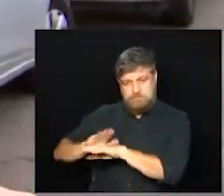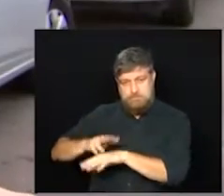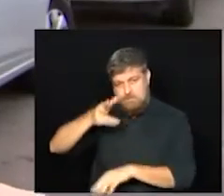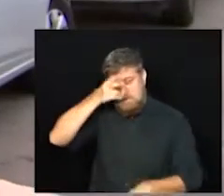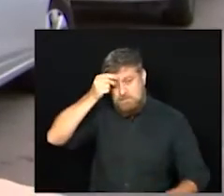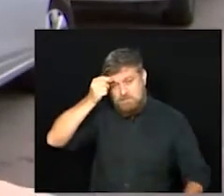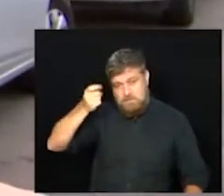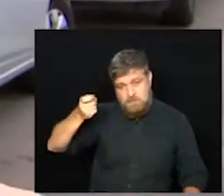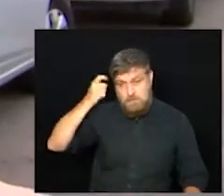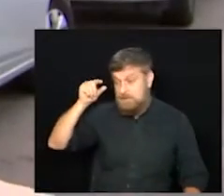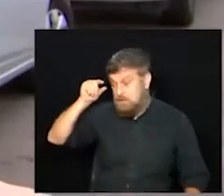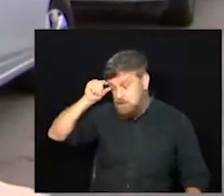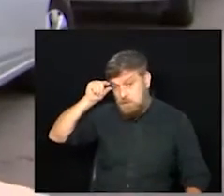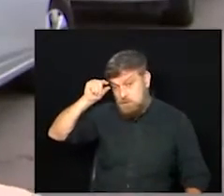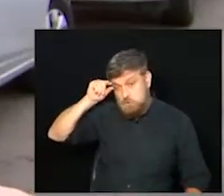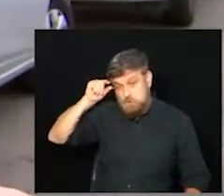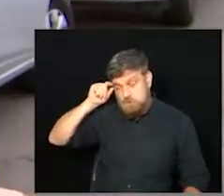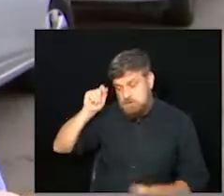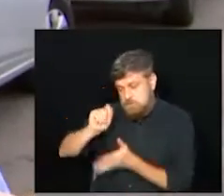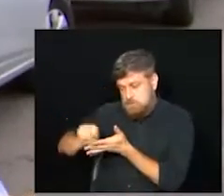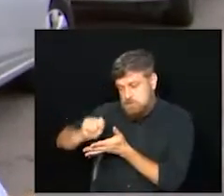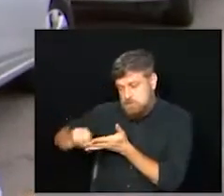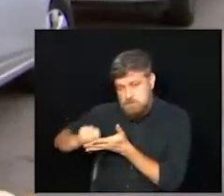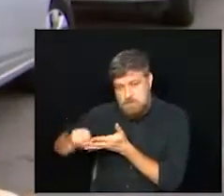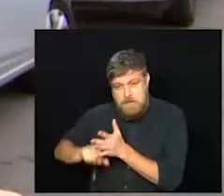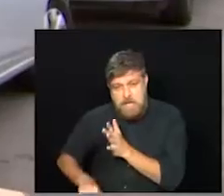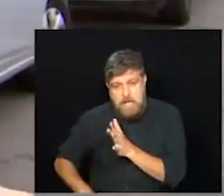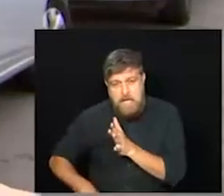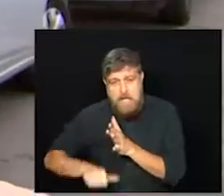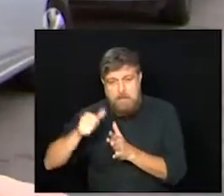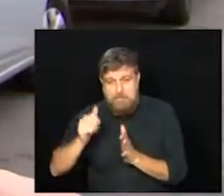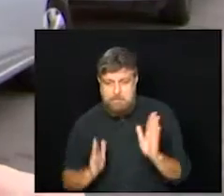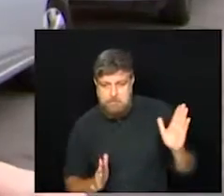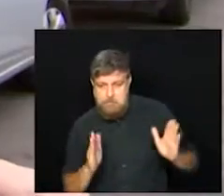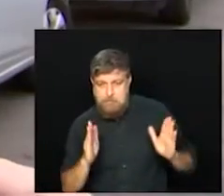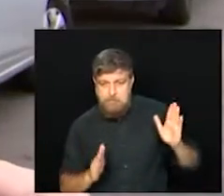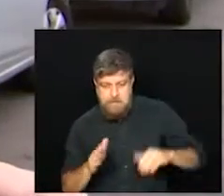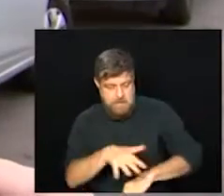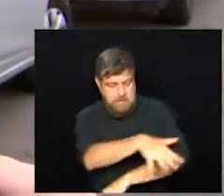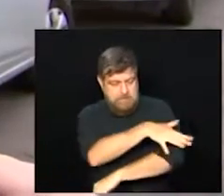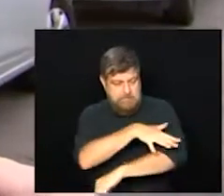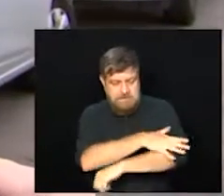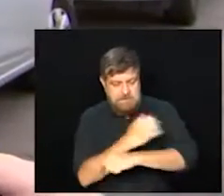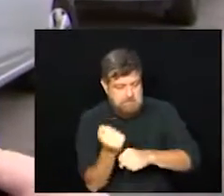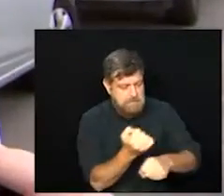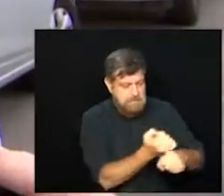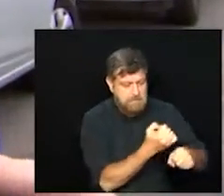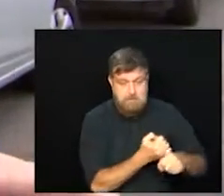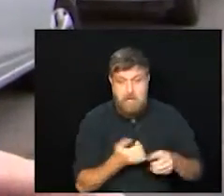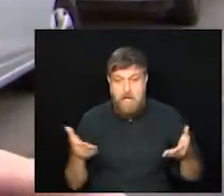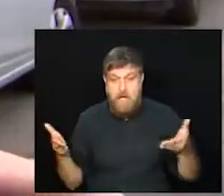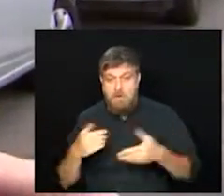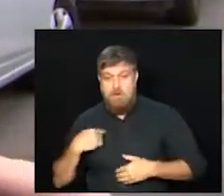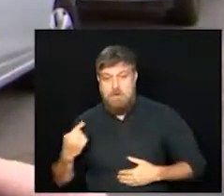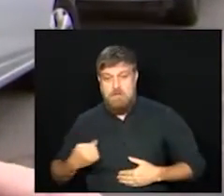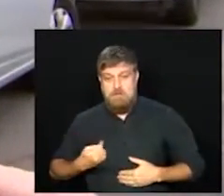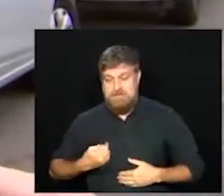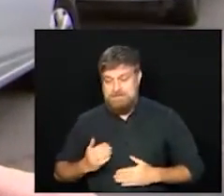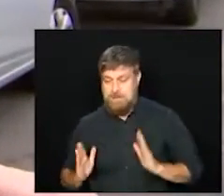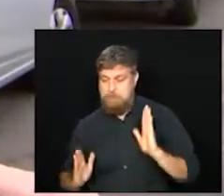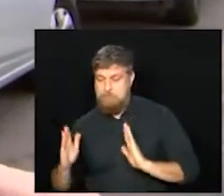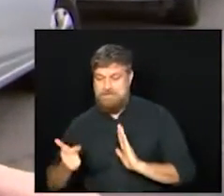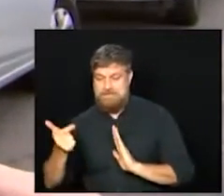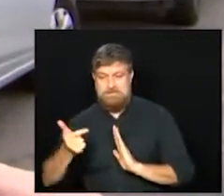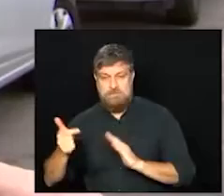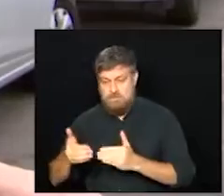prefeito de Campinas, João Donizete, que fez a primeira fase dessa praça. E agora estamos inaugurando a segunda